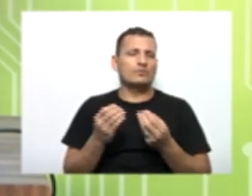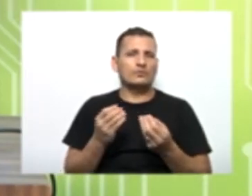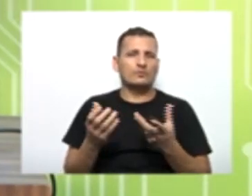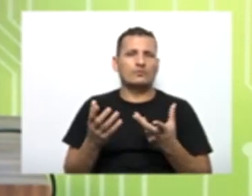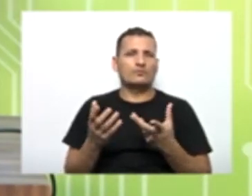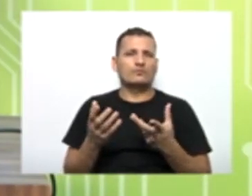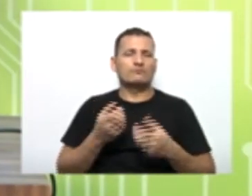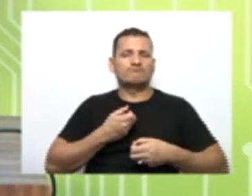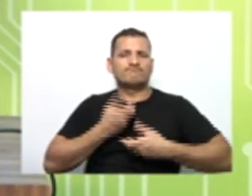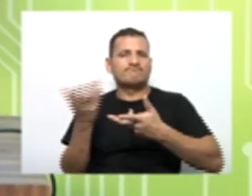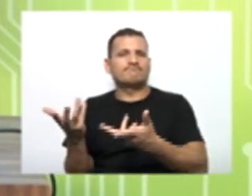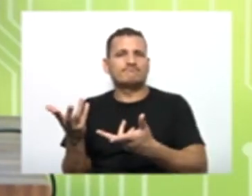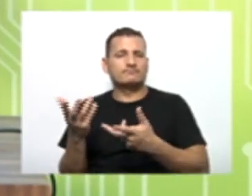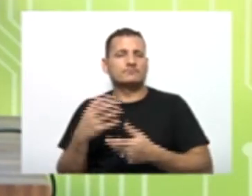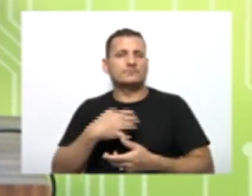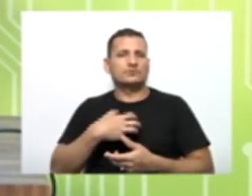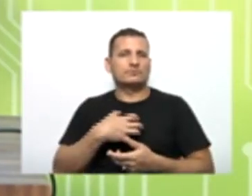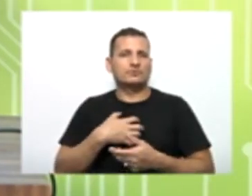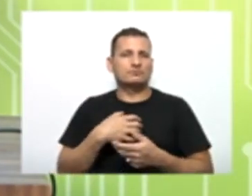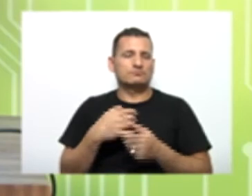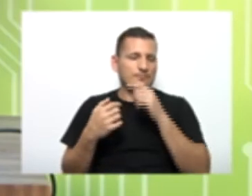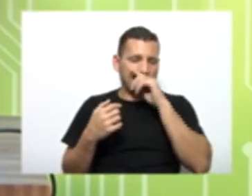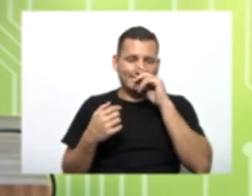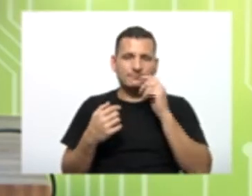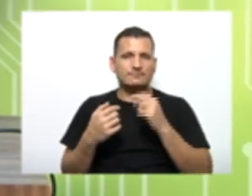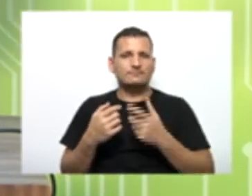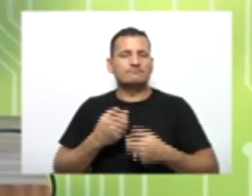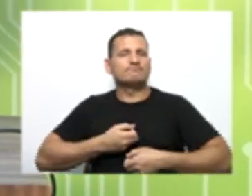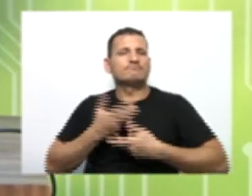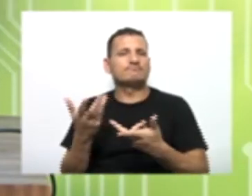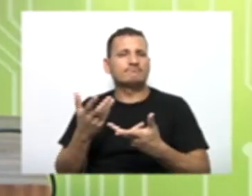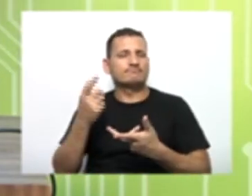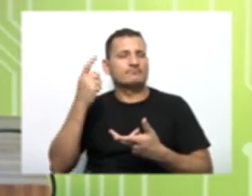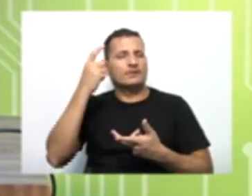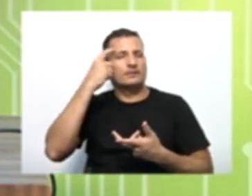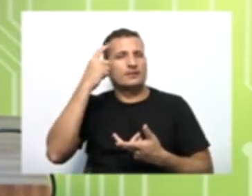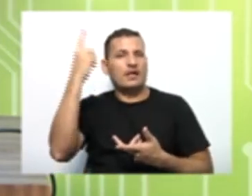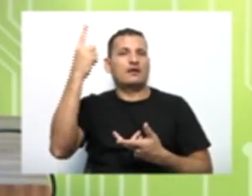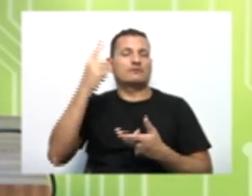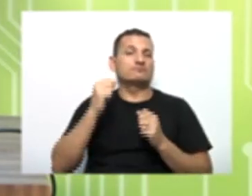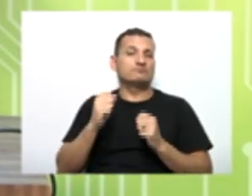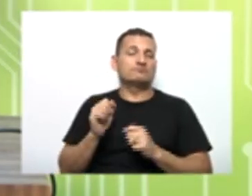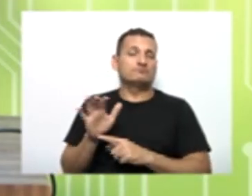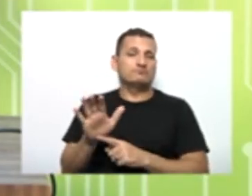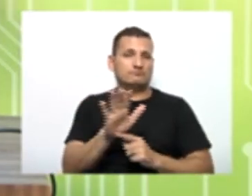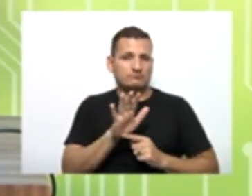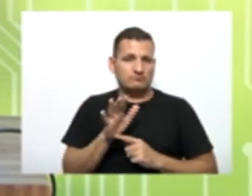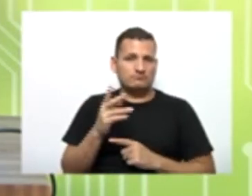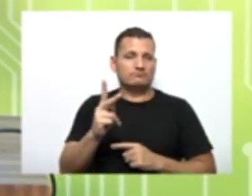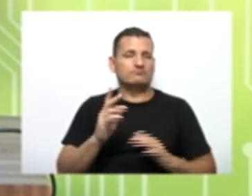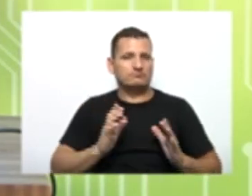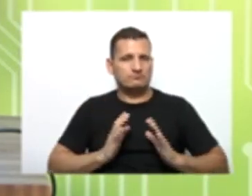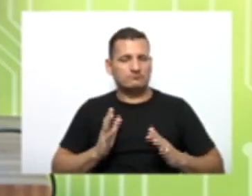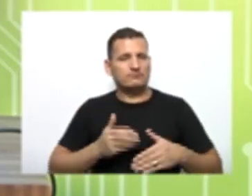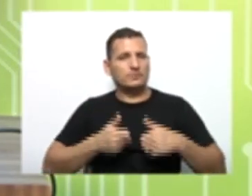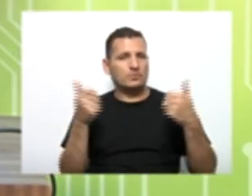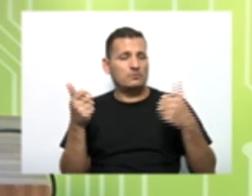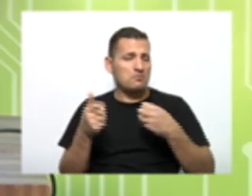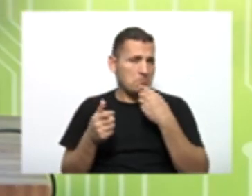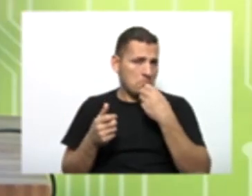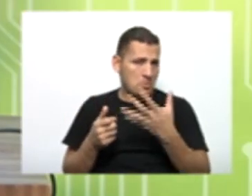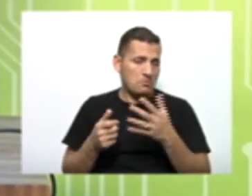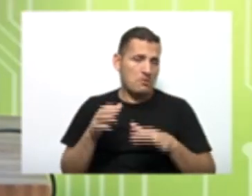principalmente século XVIII, XIX, início do século XX, esse Estado liberal, ele na verdade,